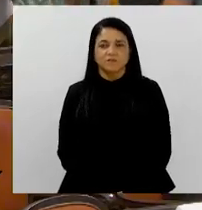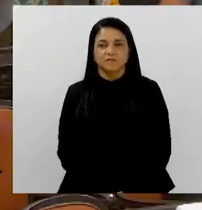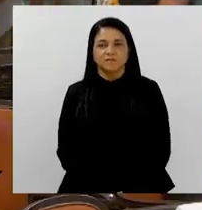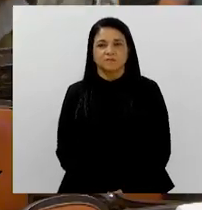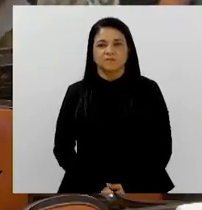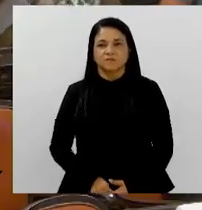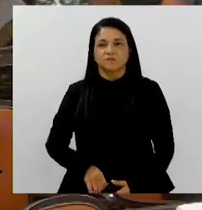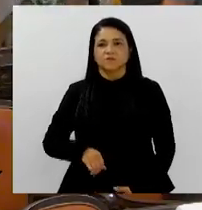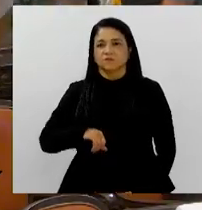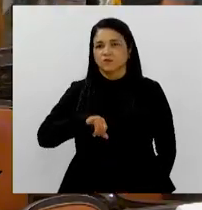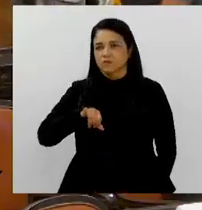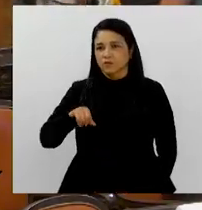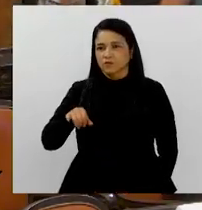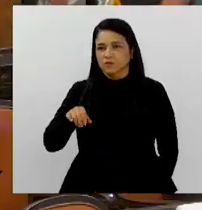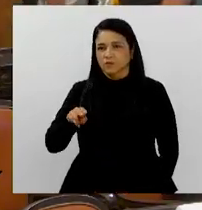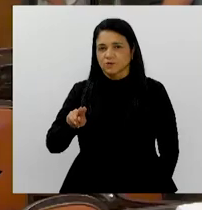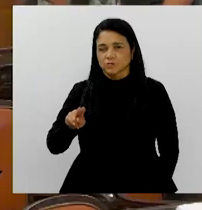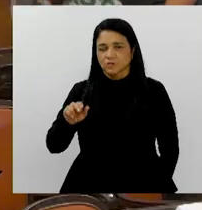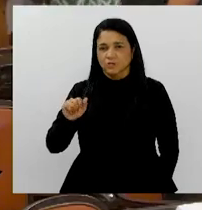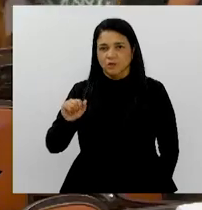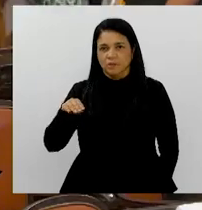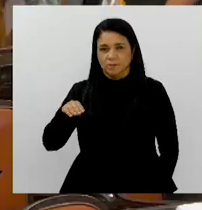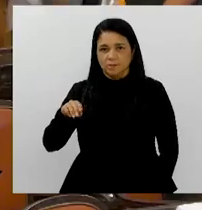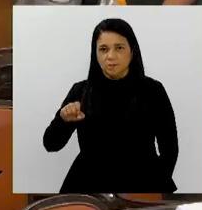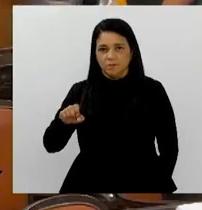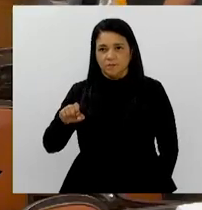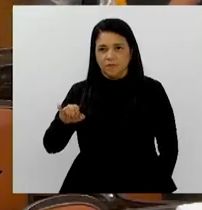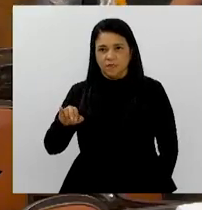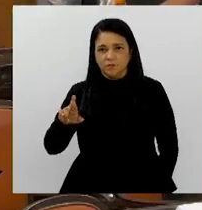Juremeiros estão presentes?